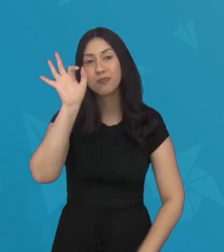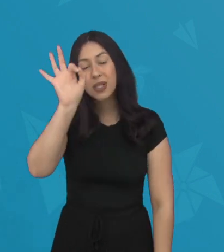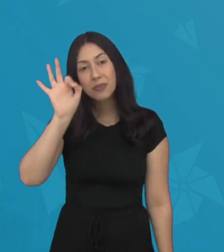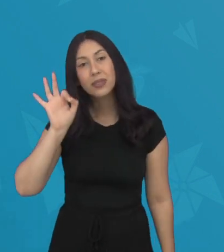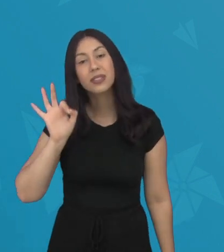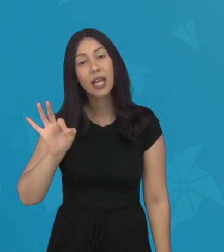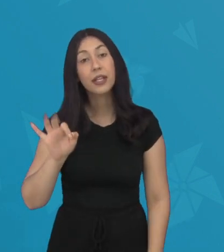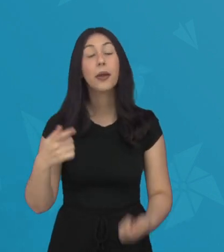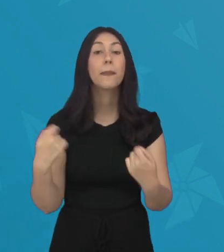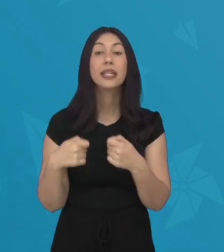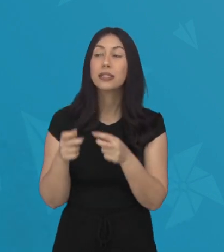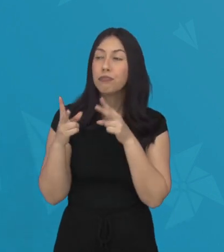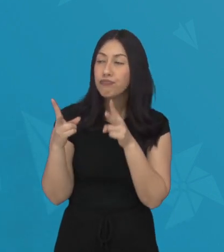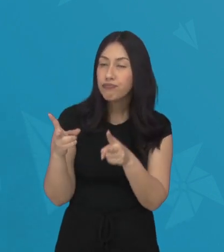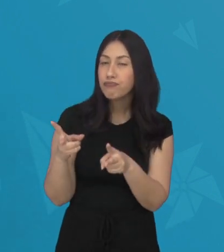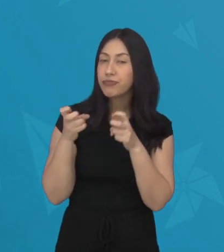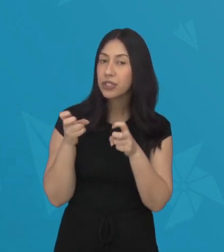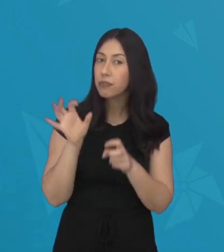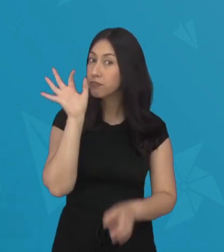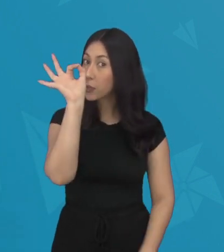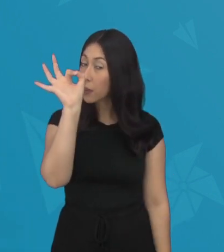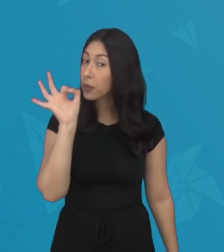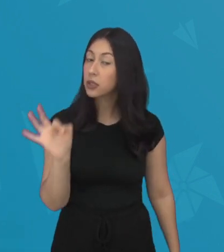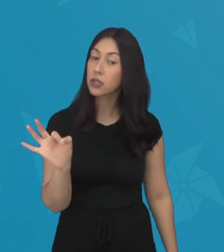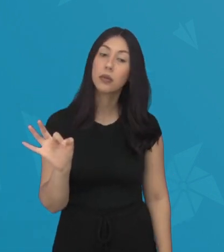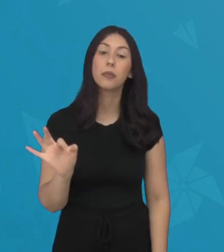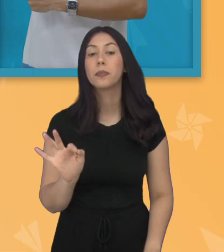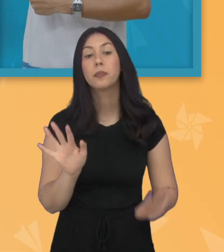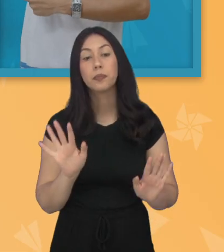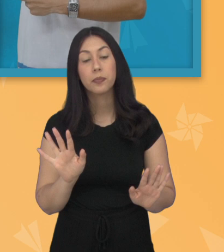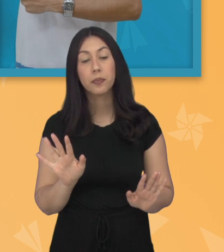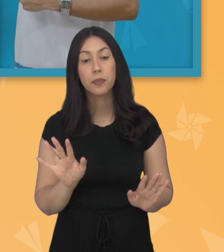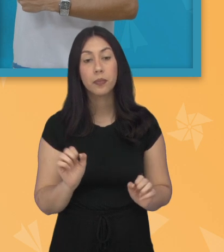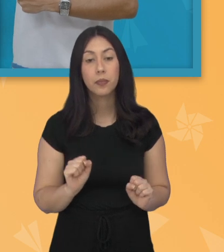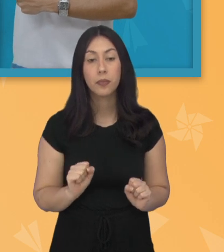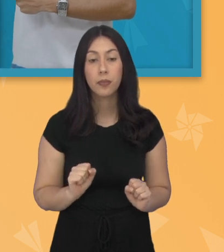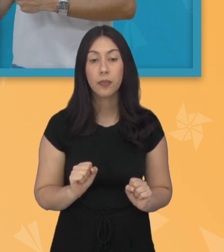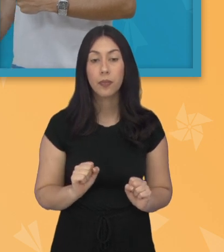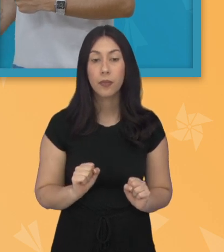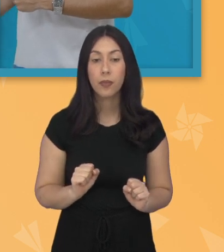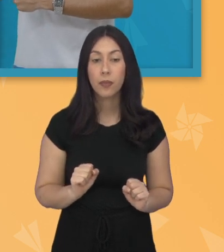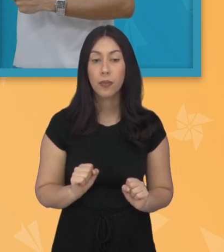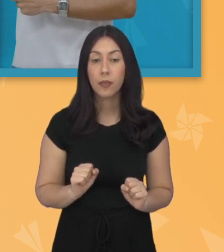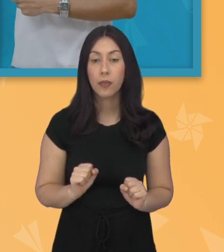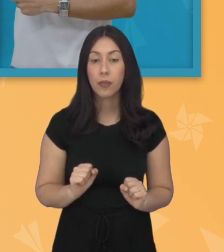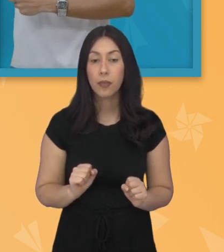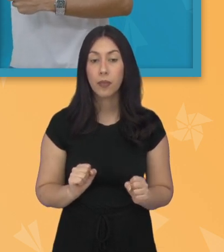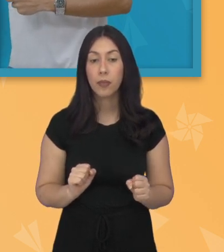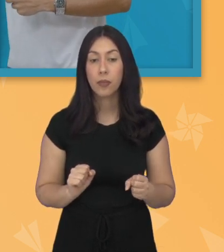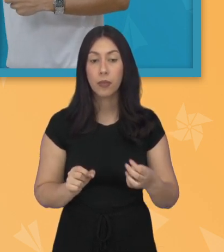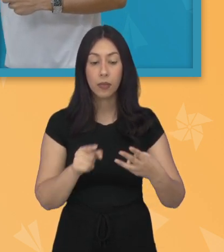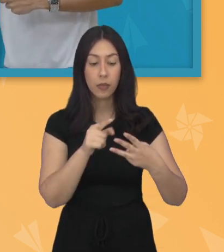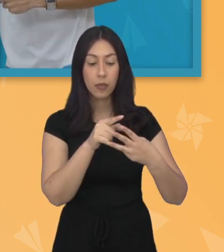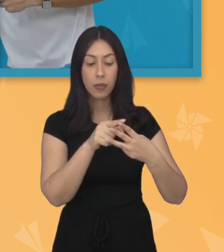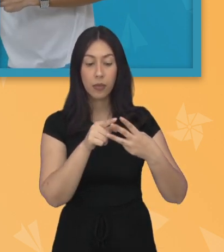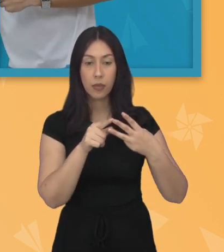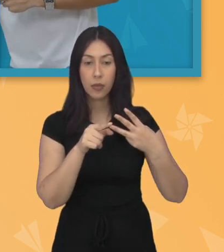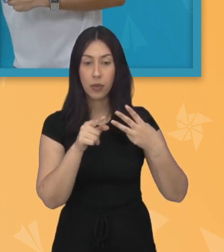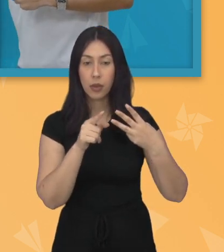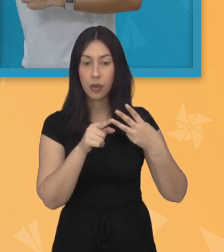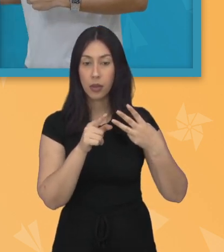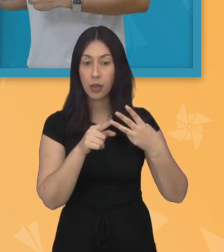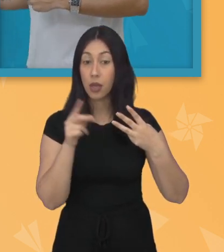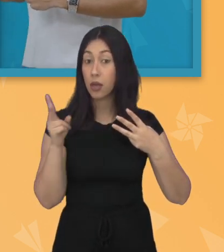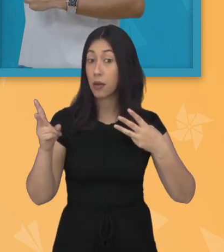tentar identificar proporções aqui nessa tabela. Vamos ver aqui no exercício 3, na amostra 3,